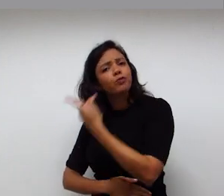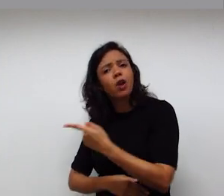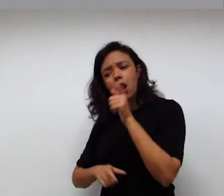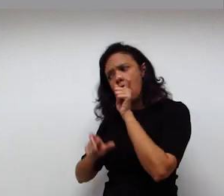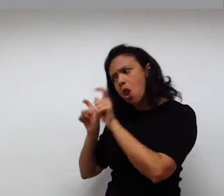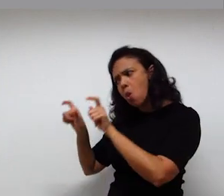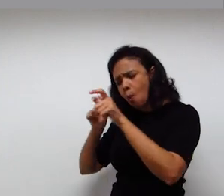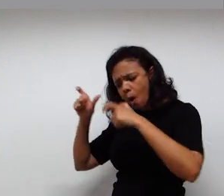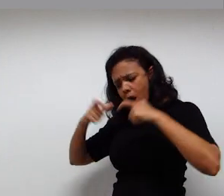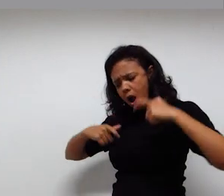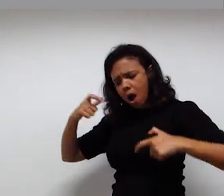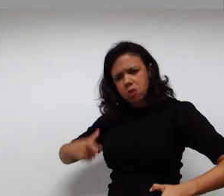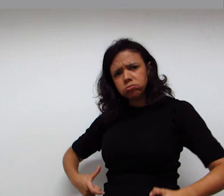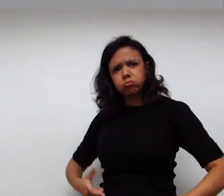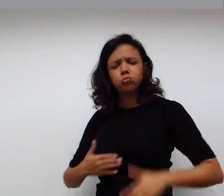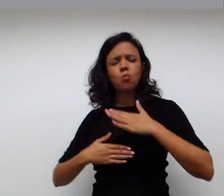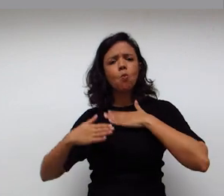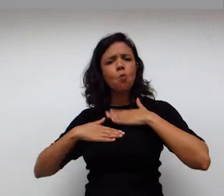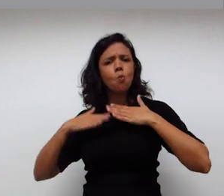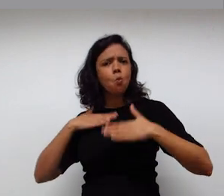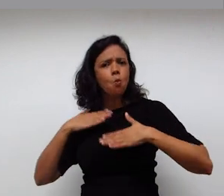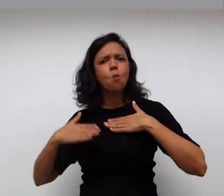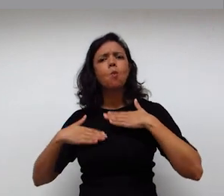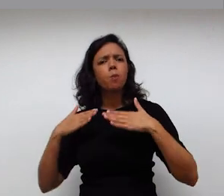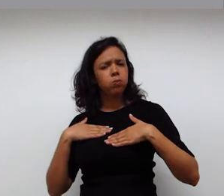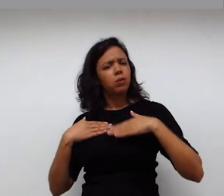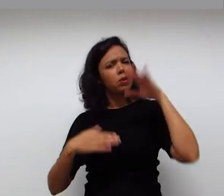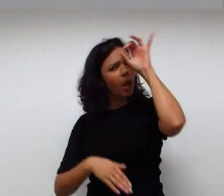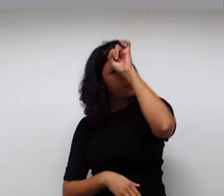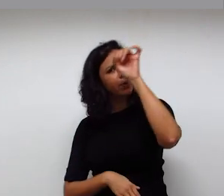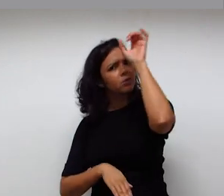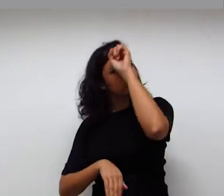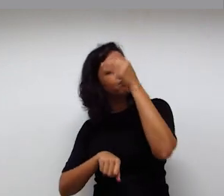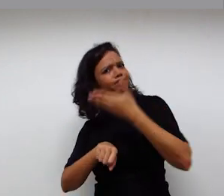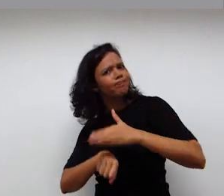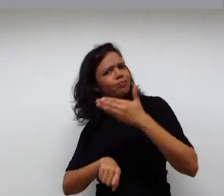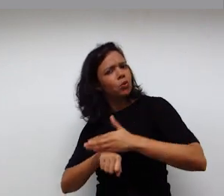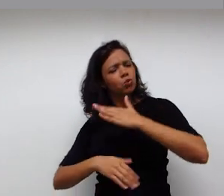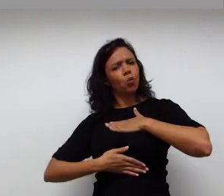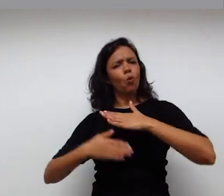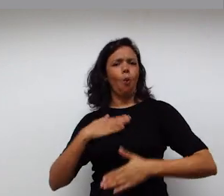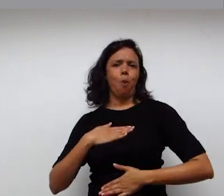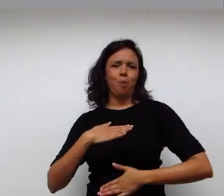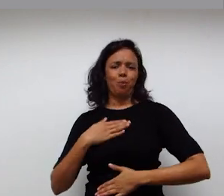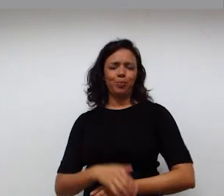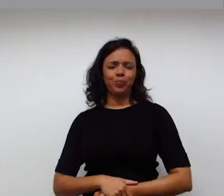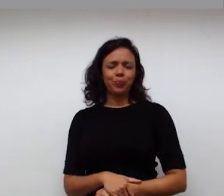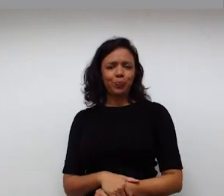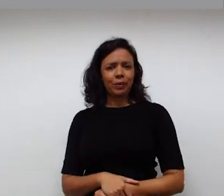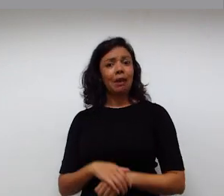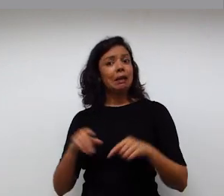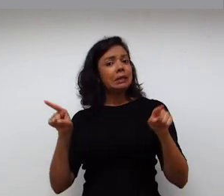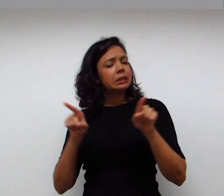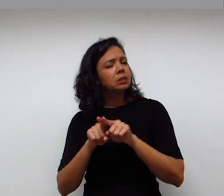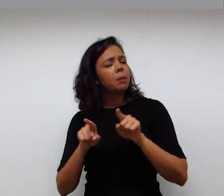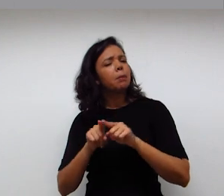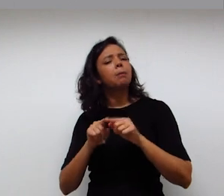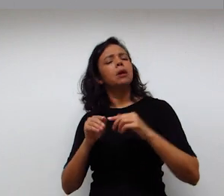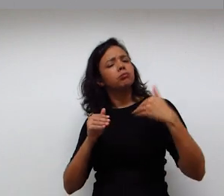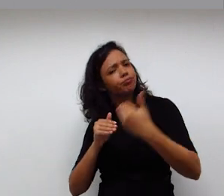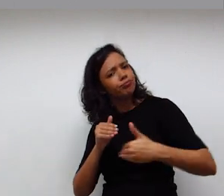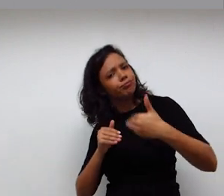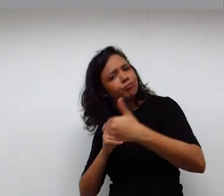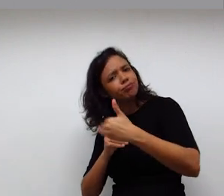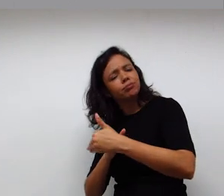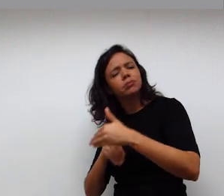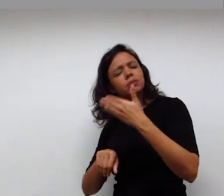criança ir aprendendo sobre o seu esquema corporal. E Também nessa mesma linha de raciocínio, o